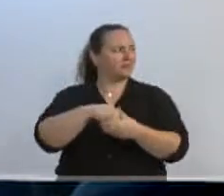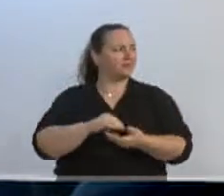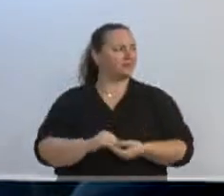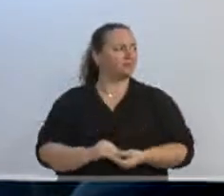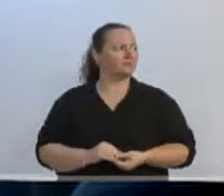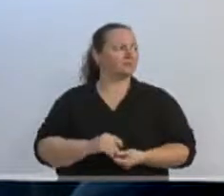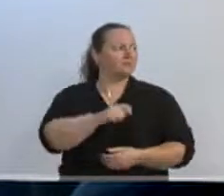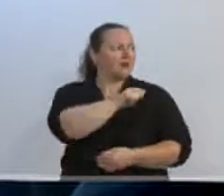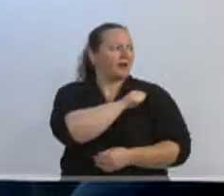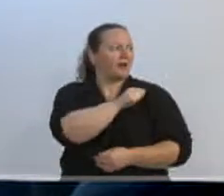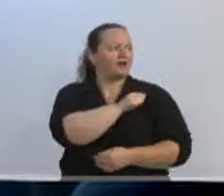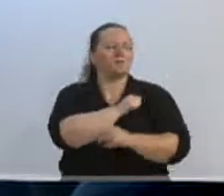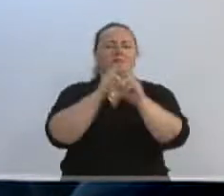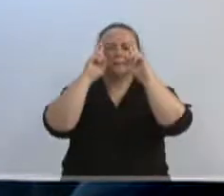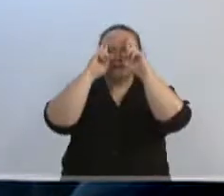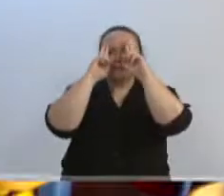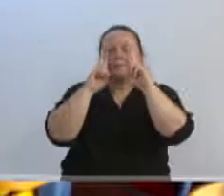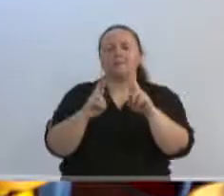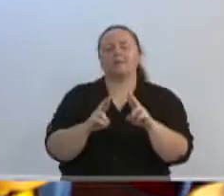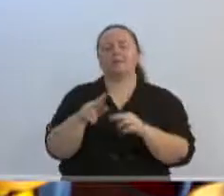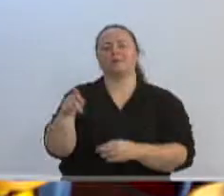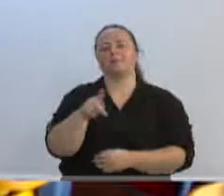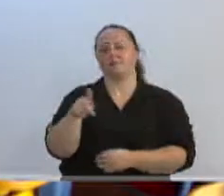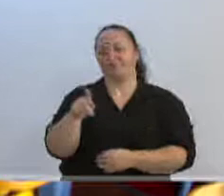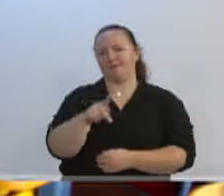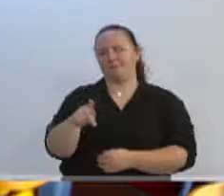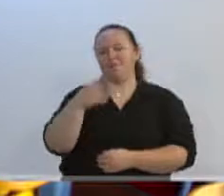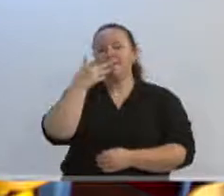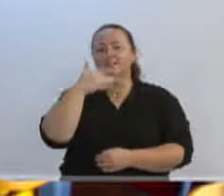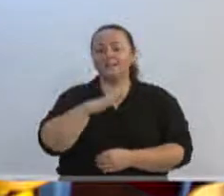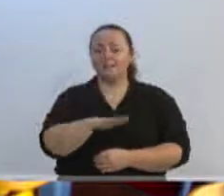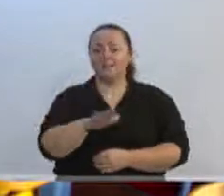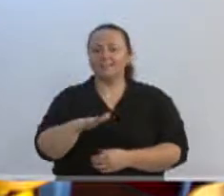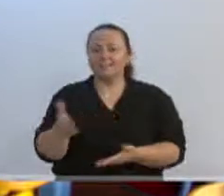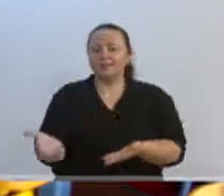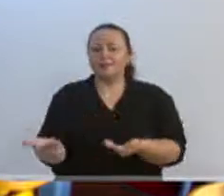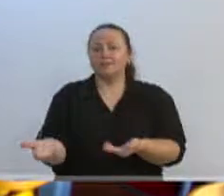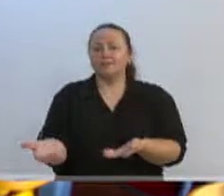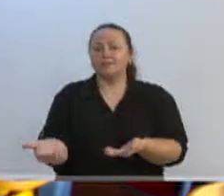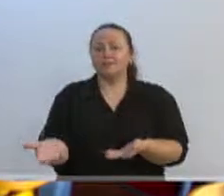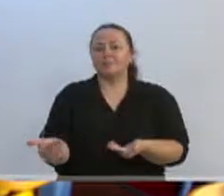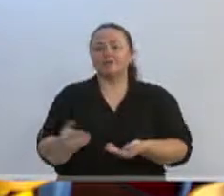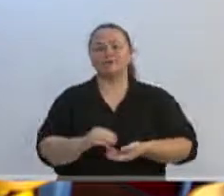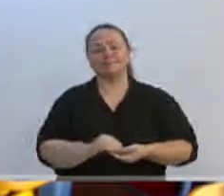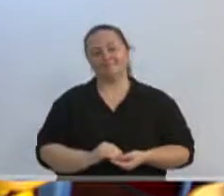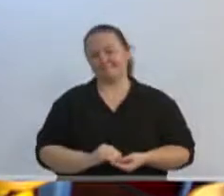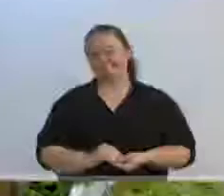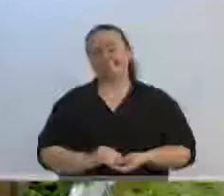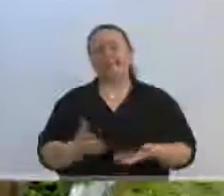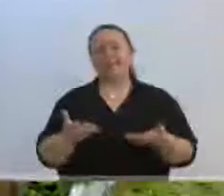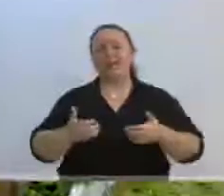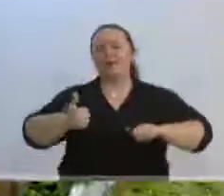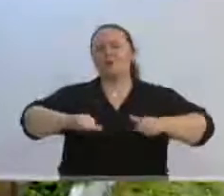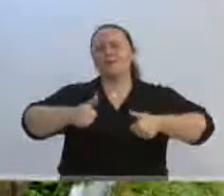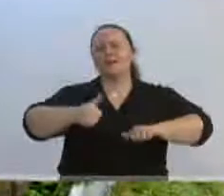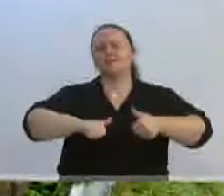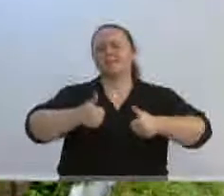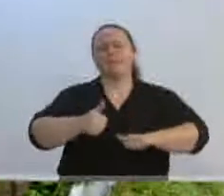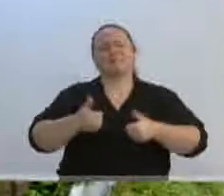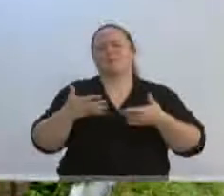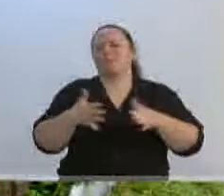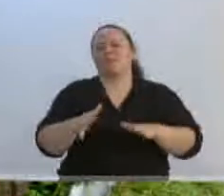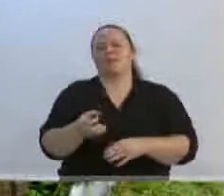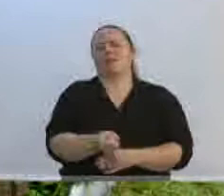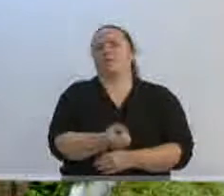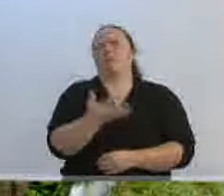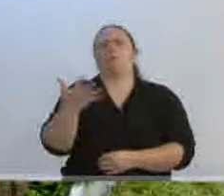hoje respeitam os professores, que são crianças novas, né, mas que eles querem qualidade, não quantidade. Hoje